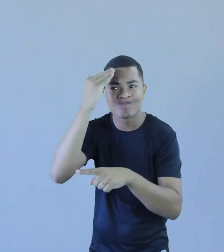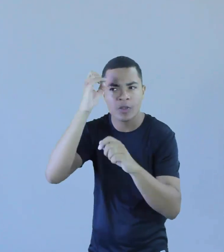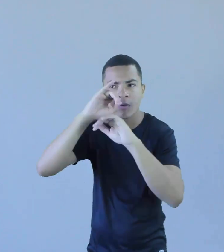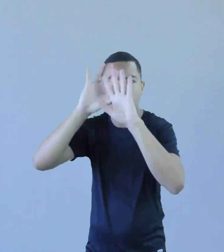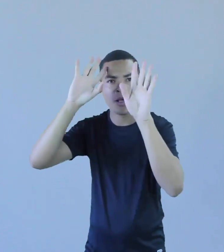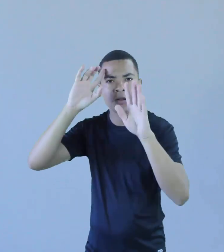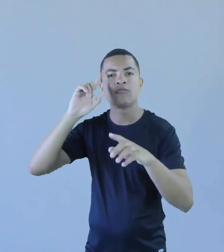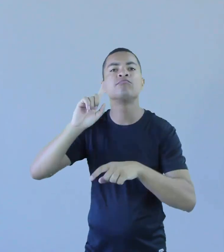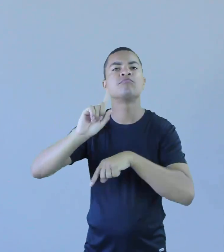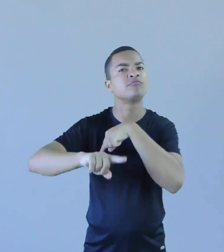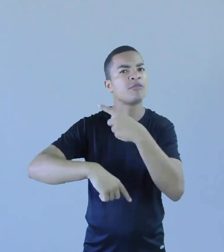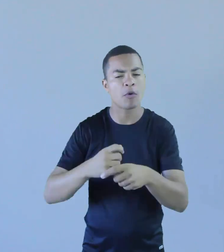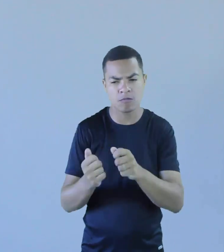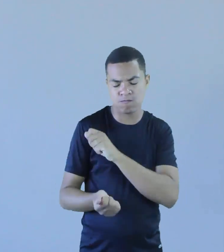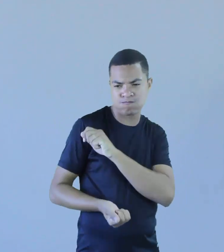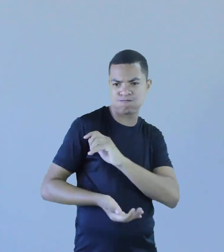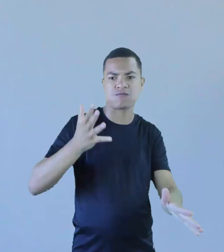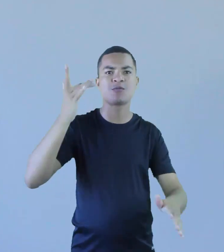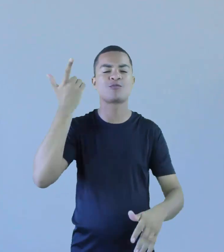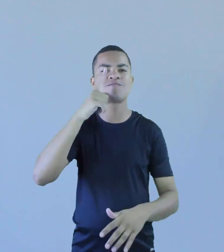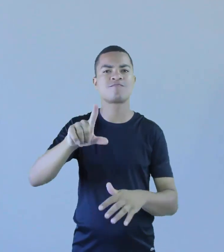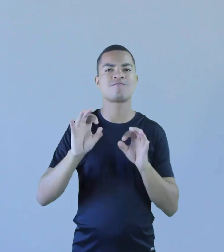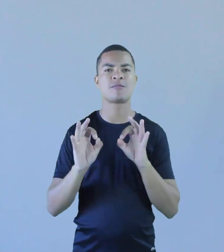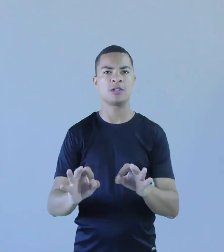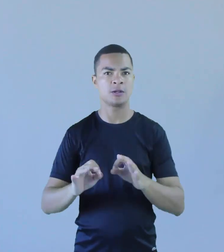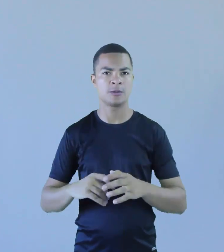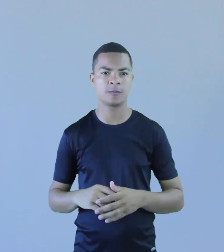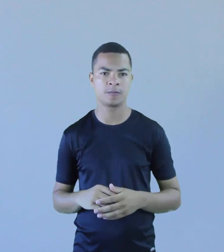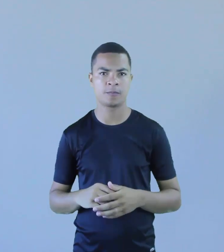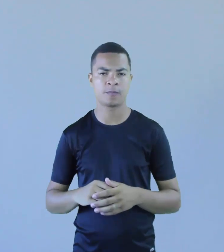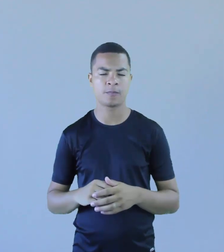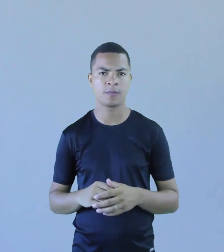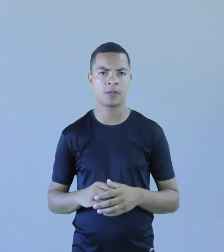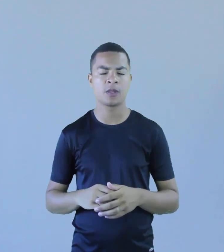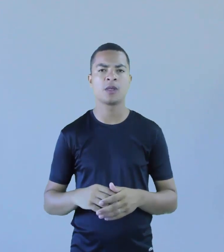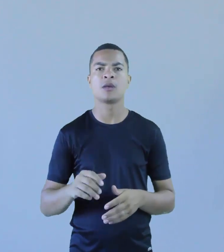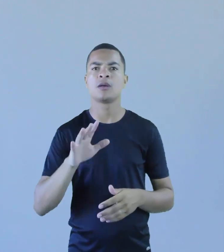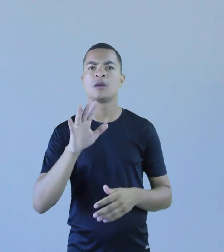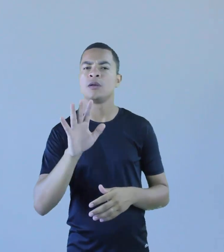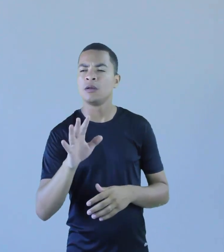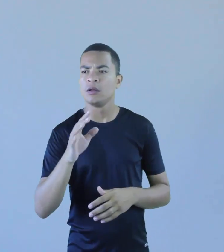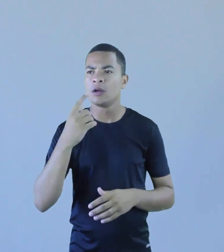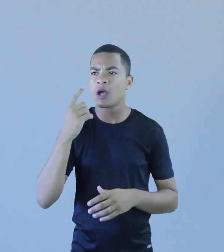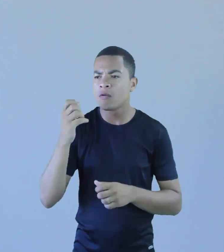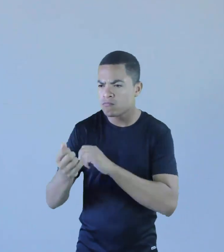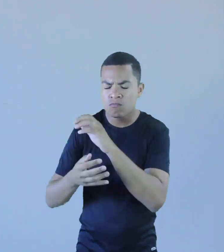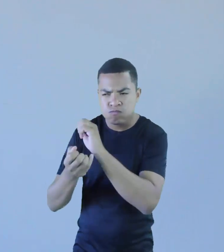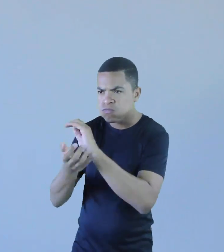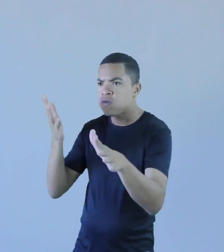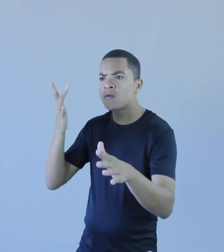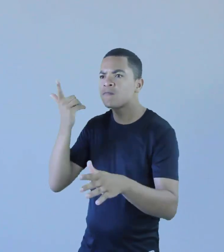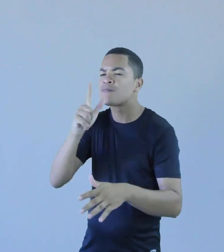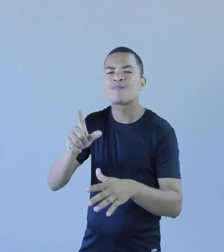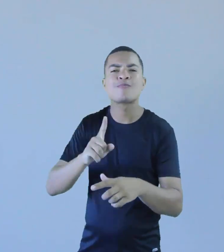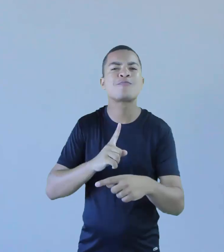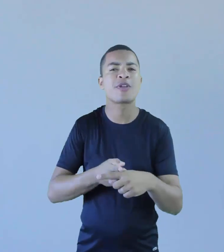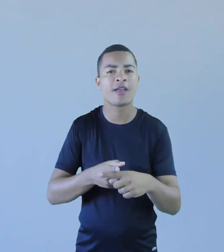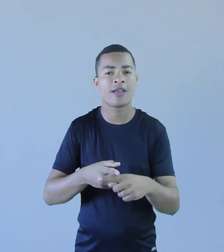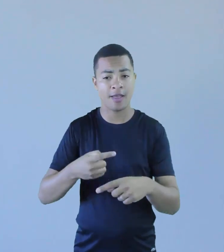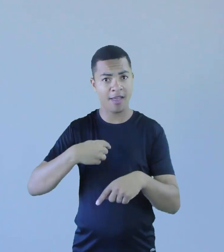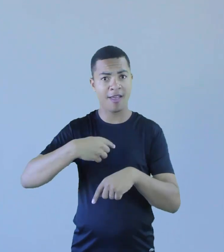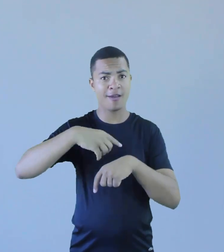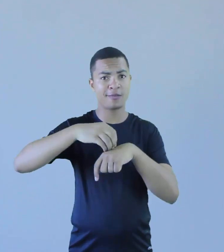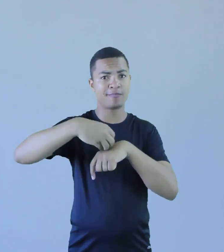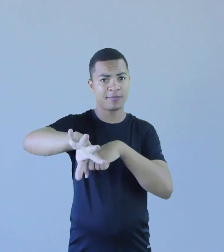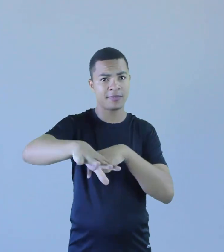do seu vocabulário. Seu vocabulário, ele aumenta e você passa a saber muitos sinais. É como se os sinais eles